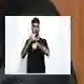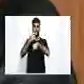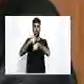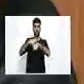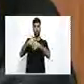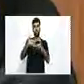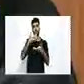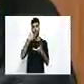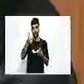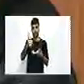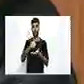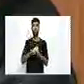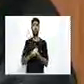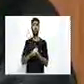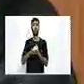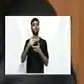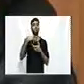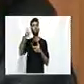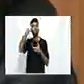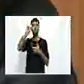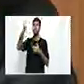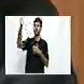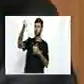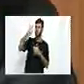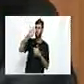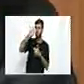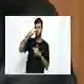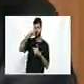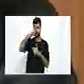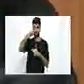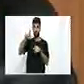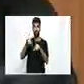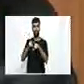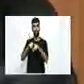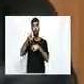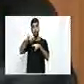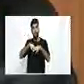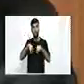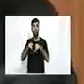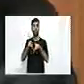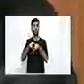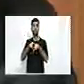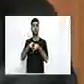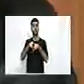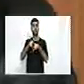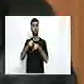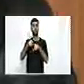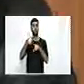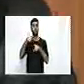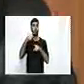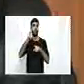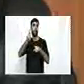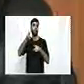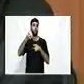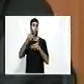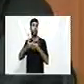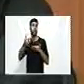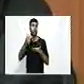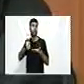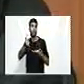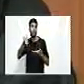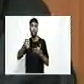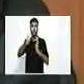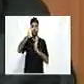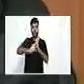sentido de expor menos o servidor ao sol inclusive vai até reduzir o número de atestados ao longo do ano